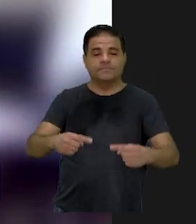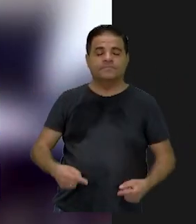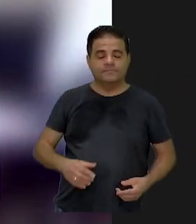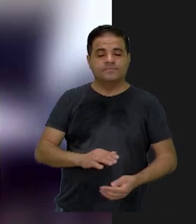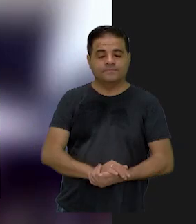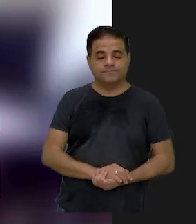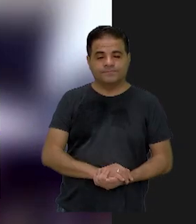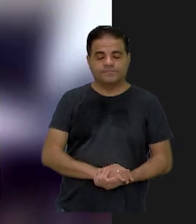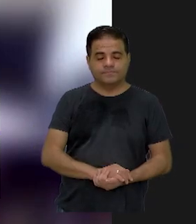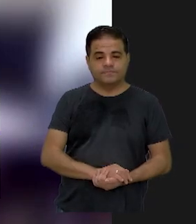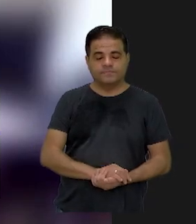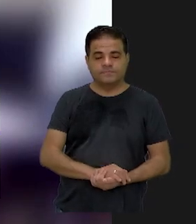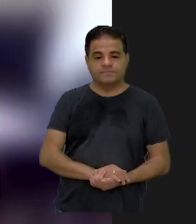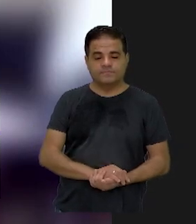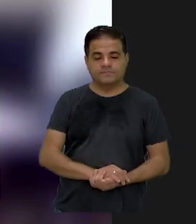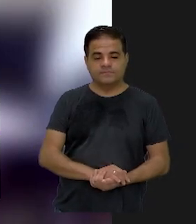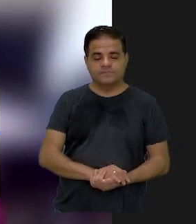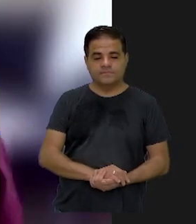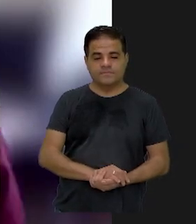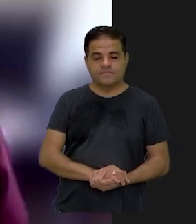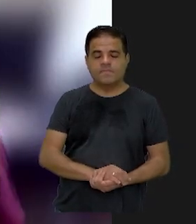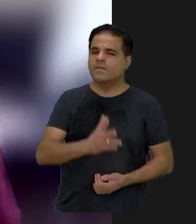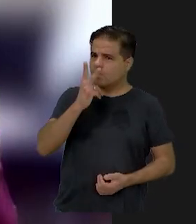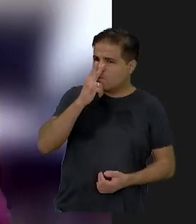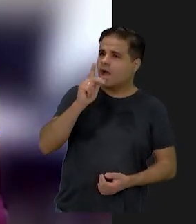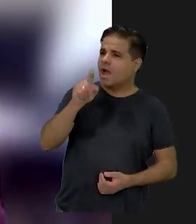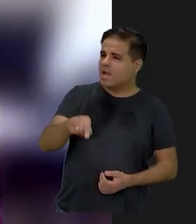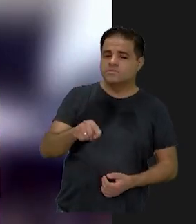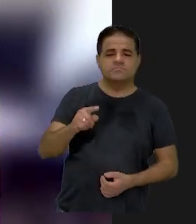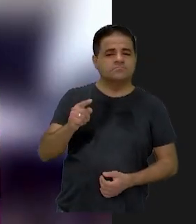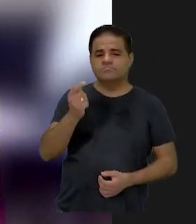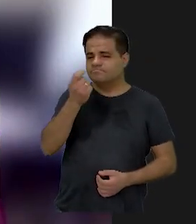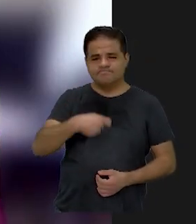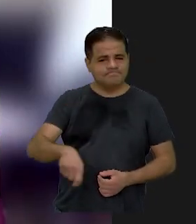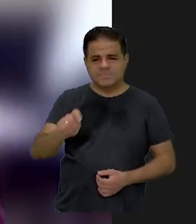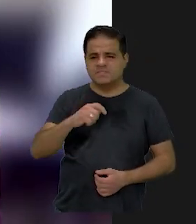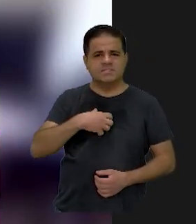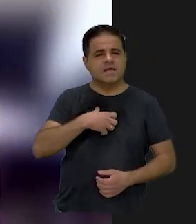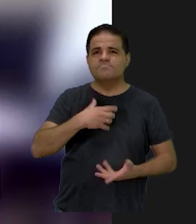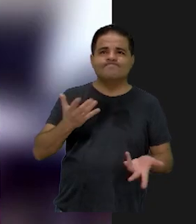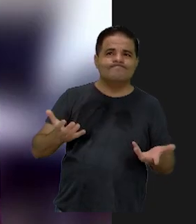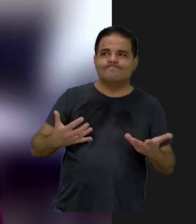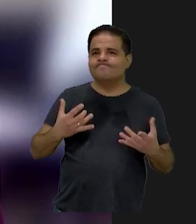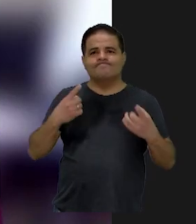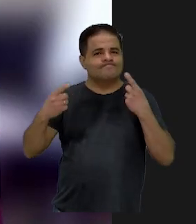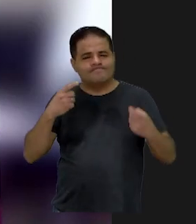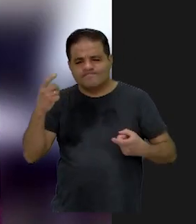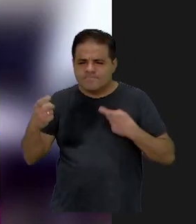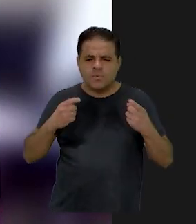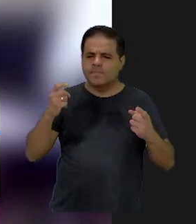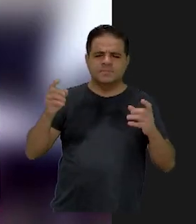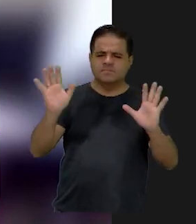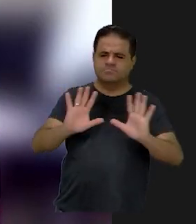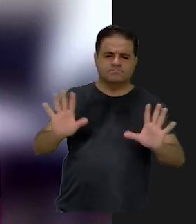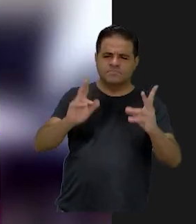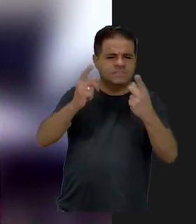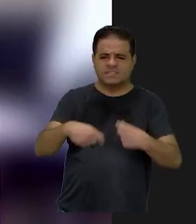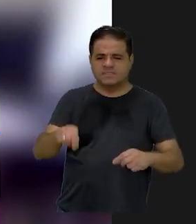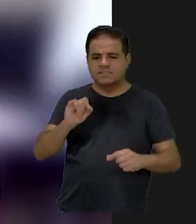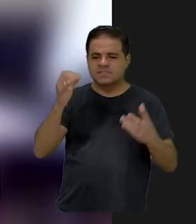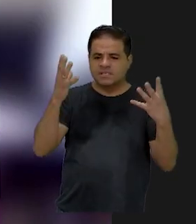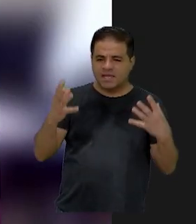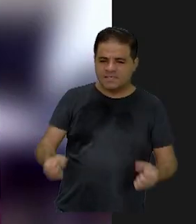E na componente 4, o estudante está apresentando o seu projeto de vida de uma forma inicial,